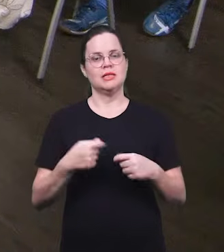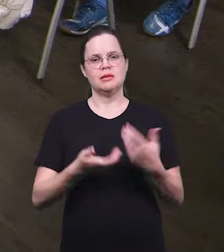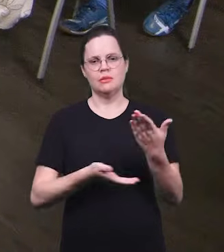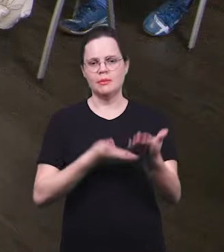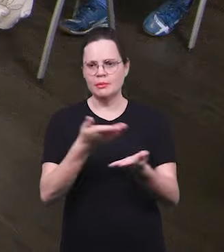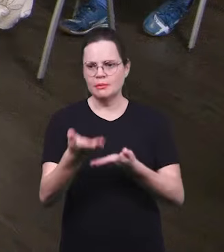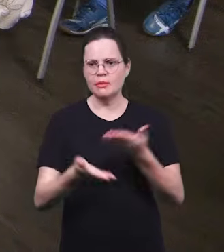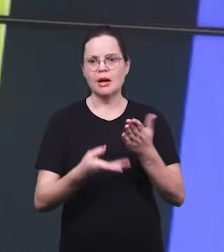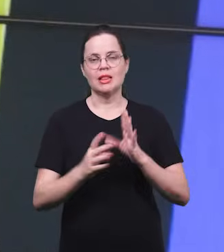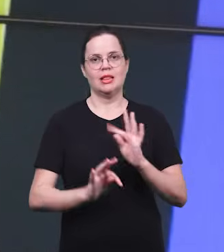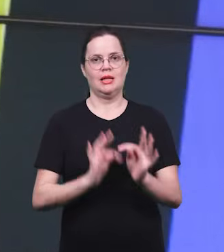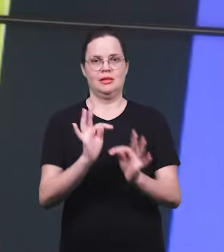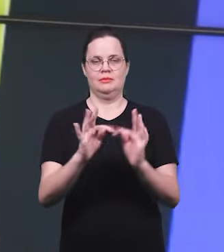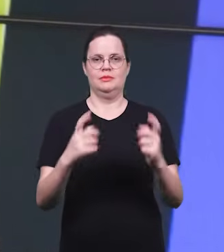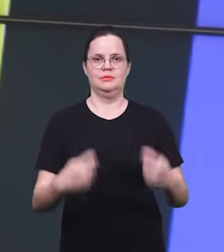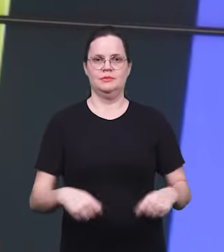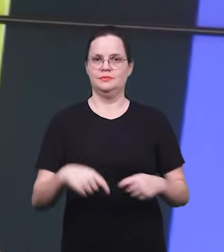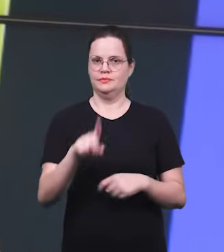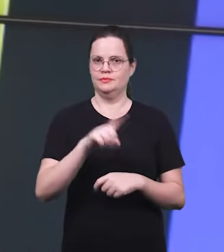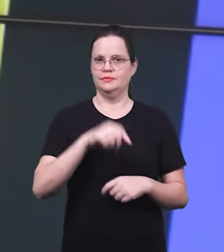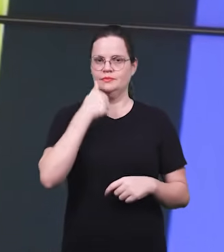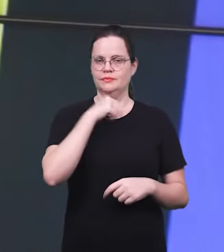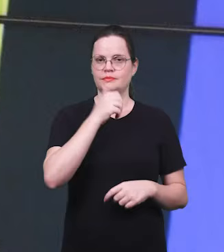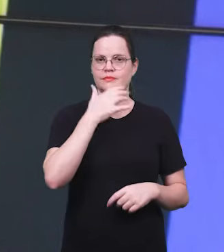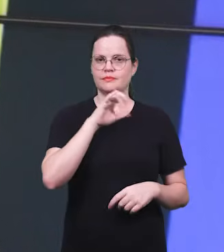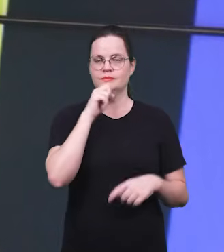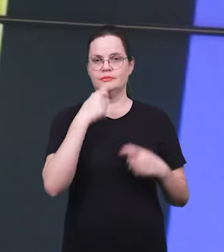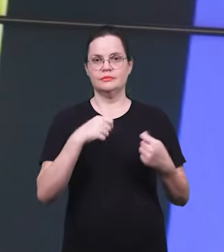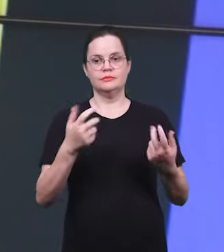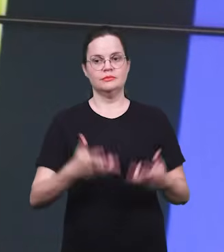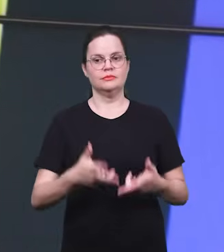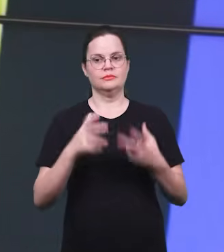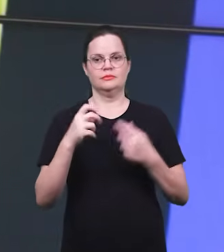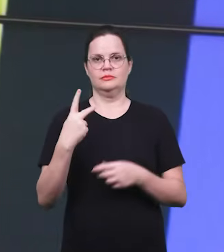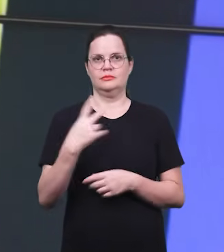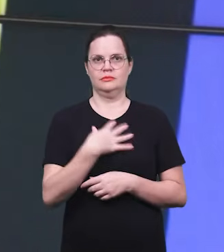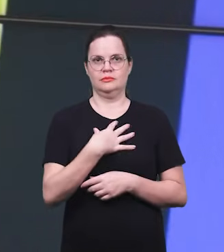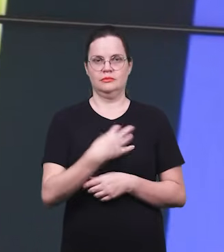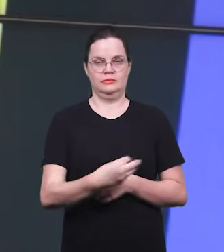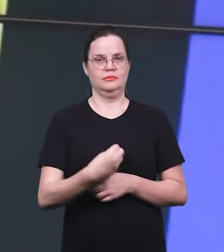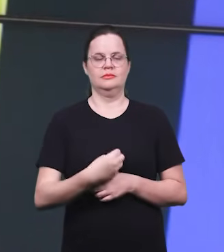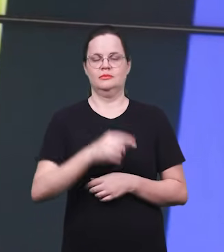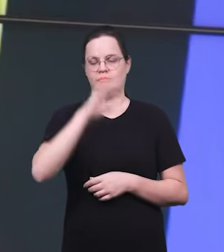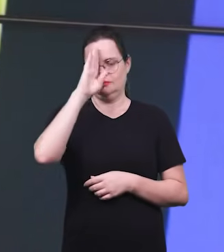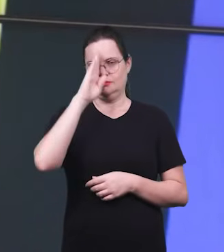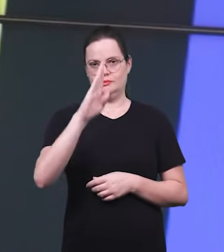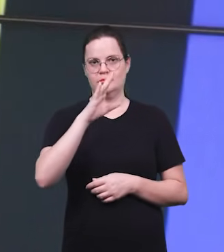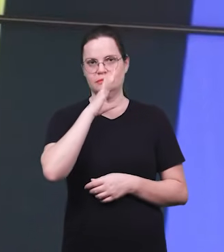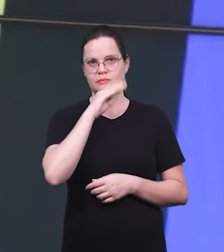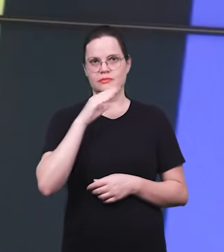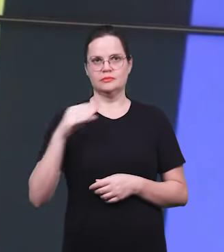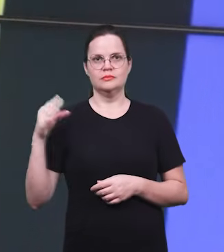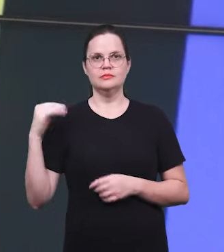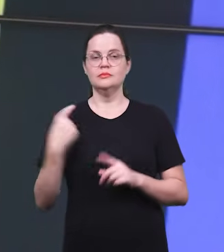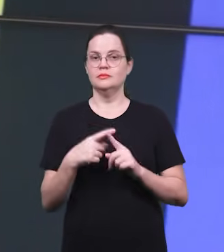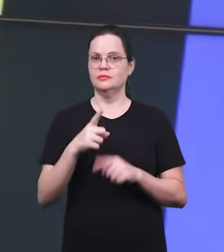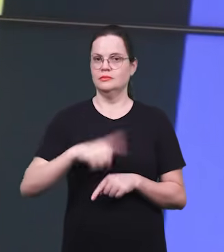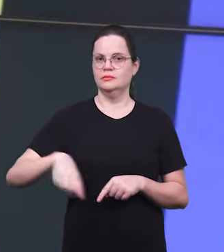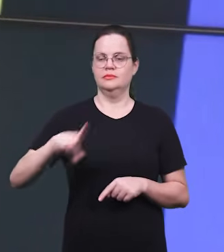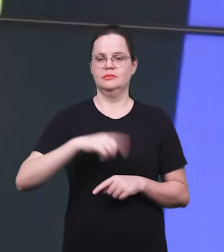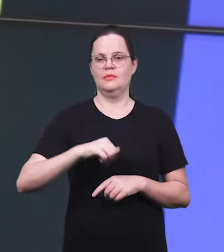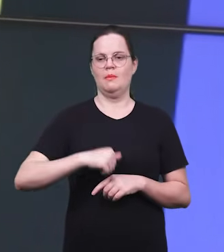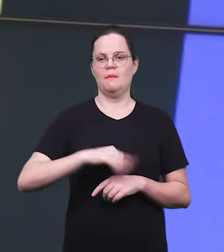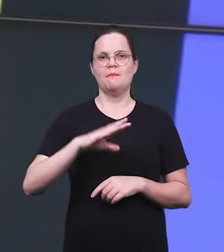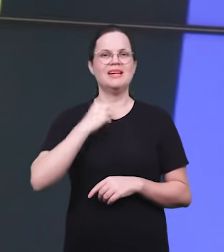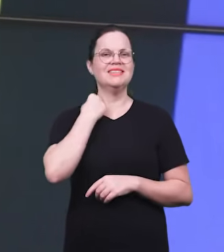e trabalhada. Então, vocês, pais, prestem atenção nos seus filhos, principalmente nos adolescentes,